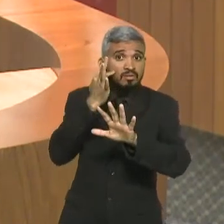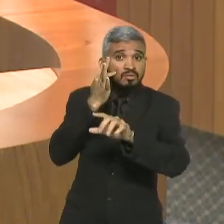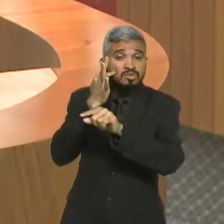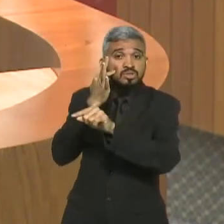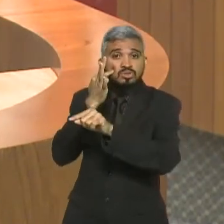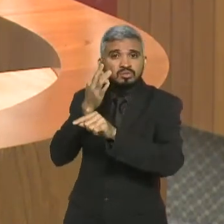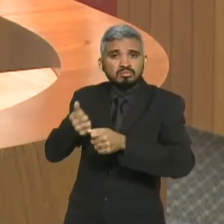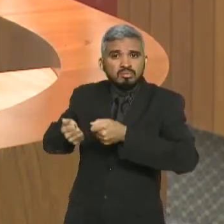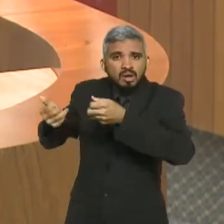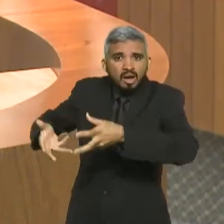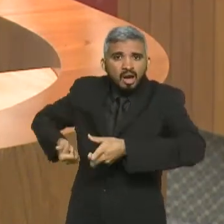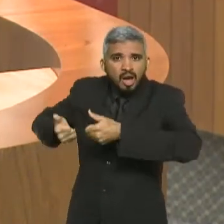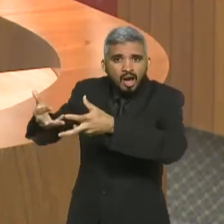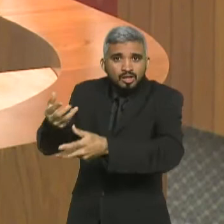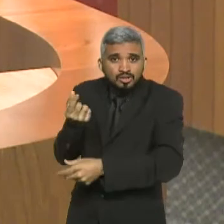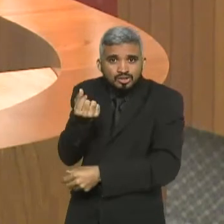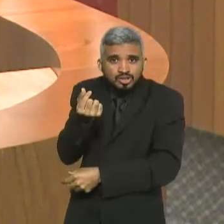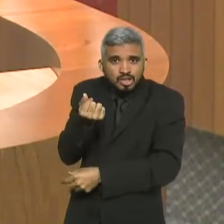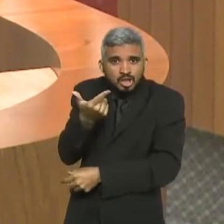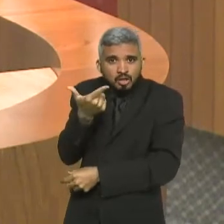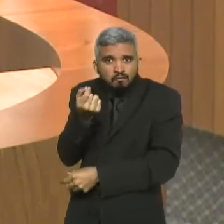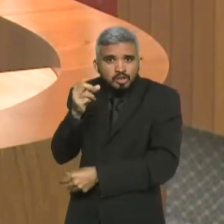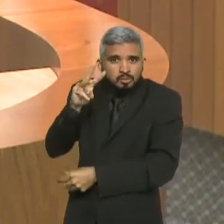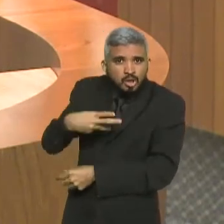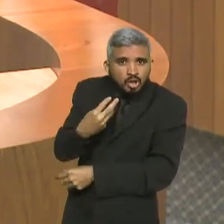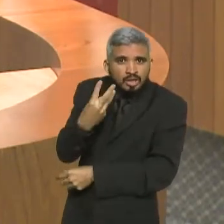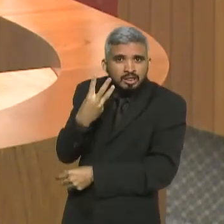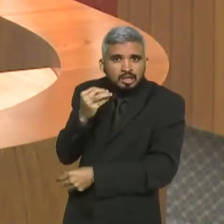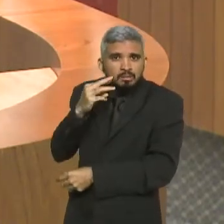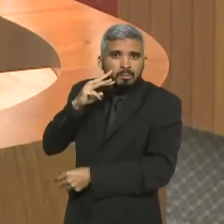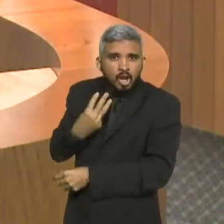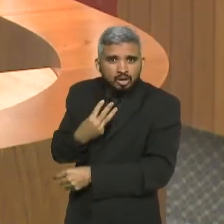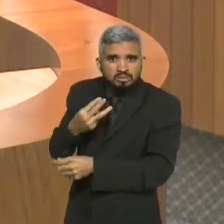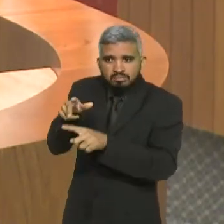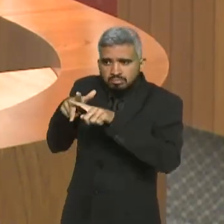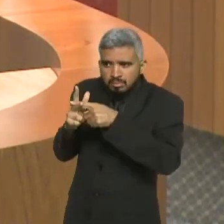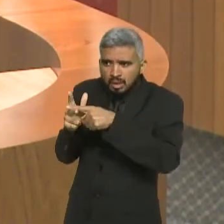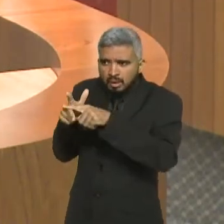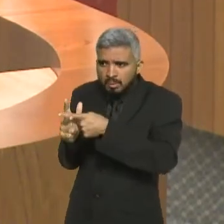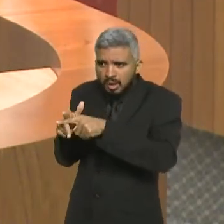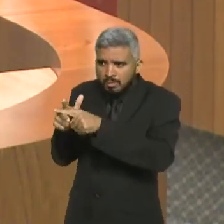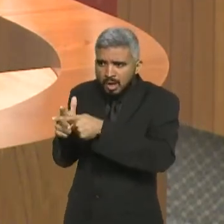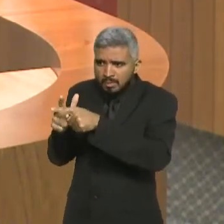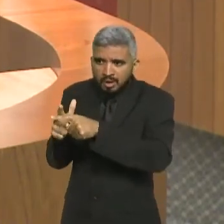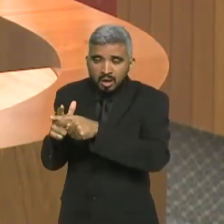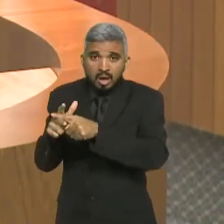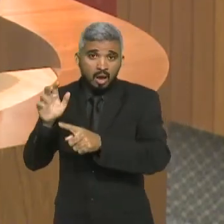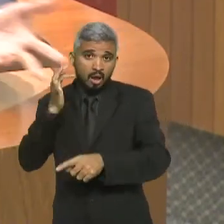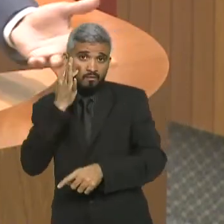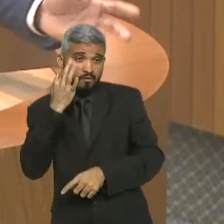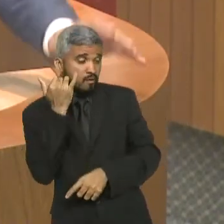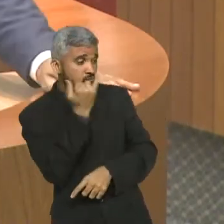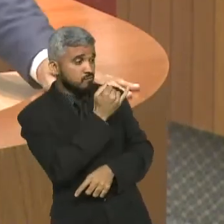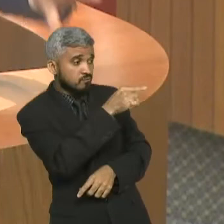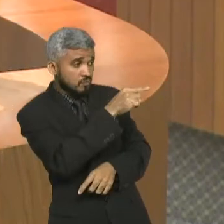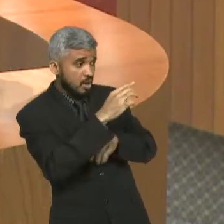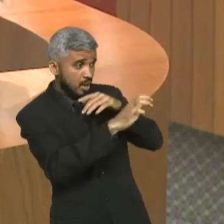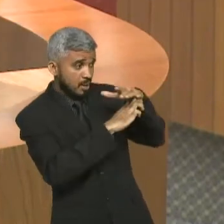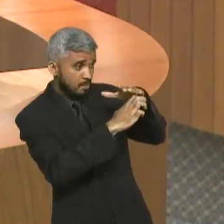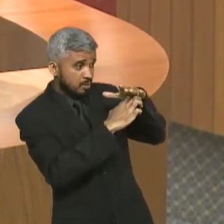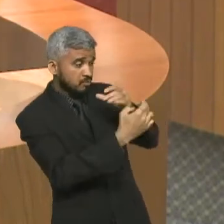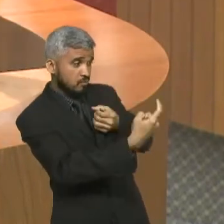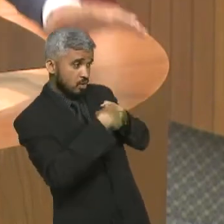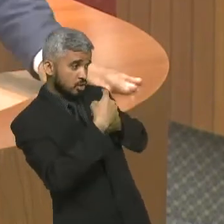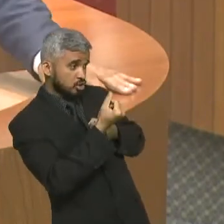milhões com dinheiro público. Diz para a empresa que a empresa tem que ressarcir, se quiser os fés de volta. A empresa que não tem